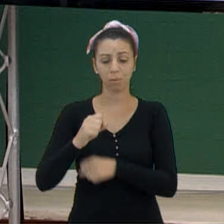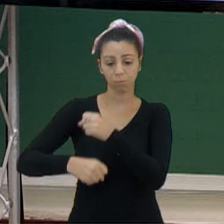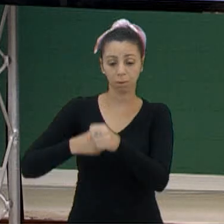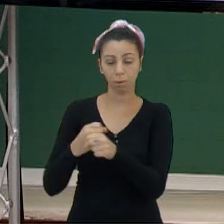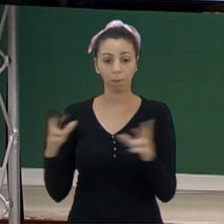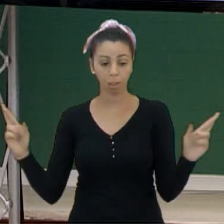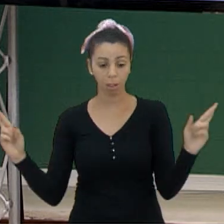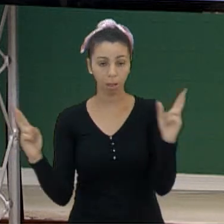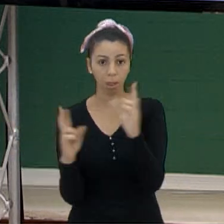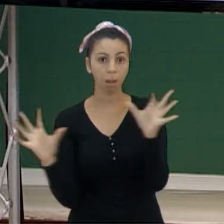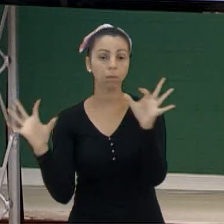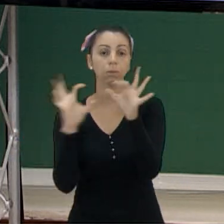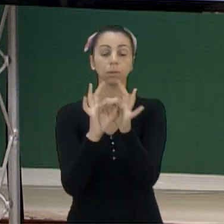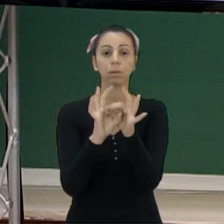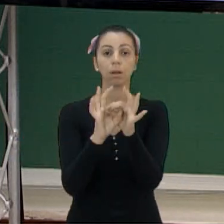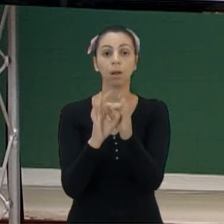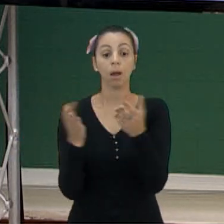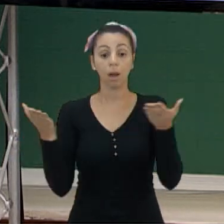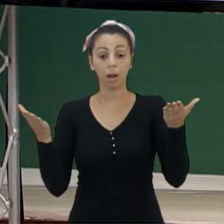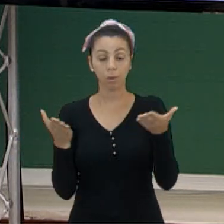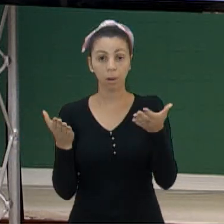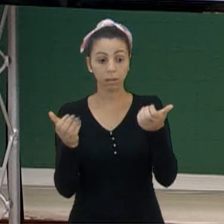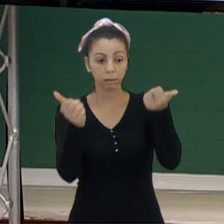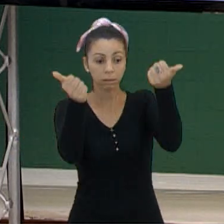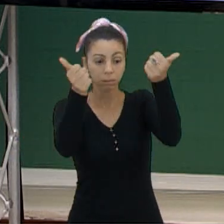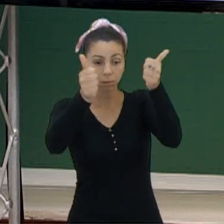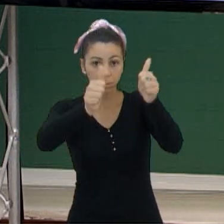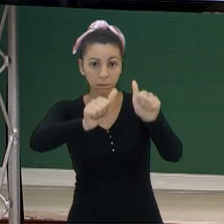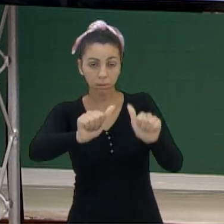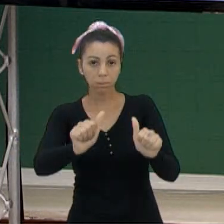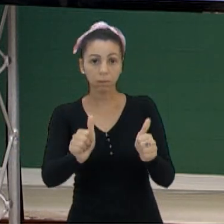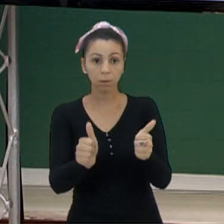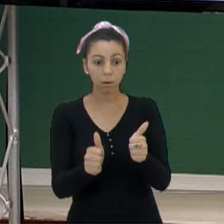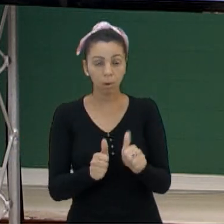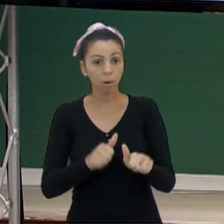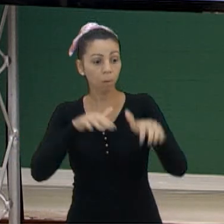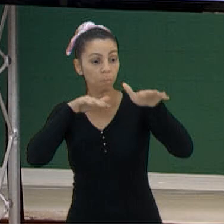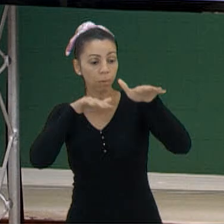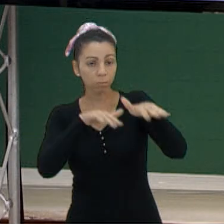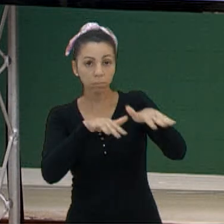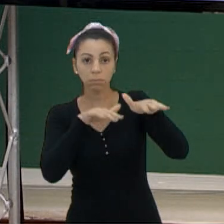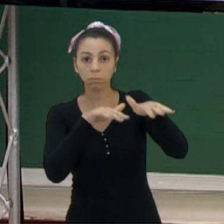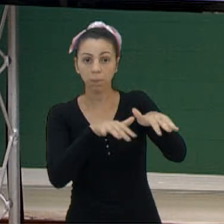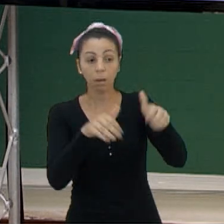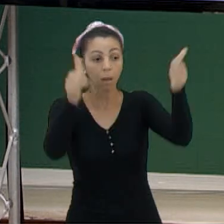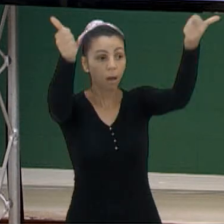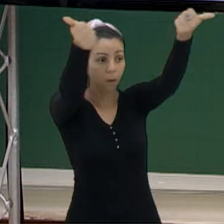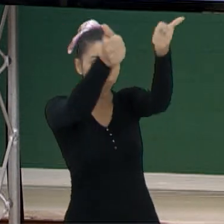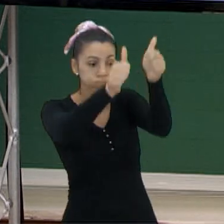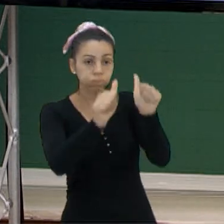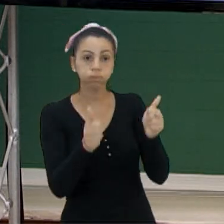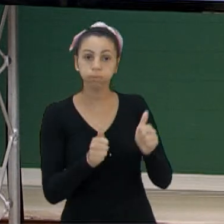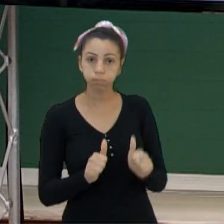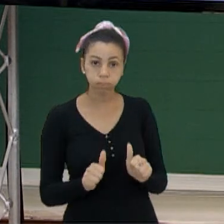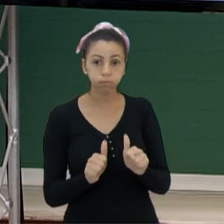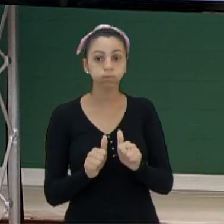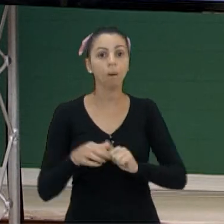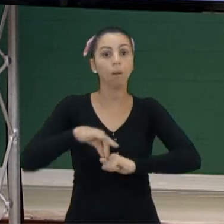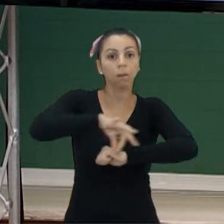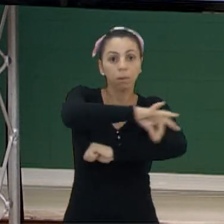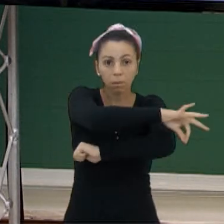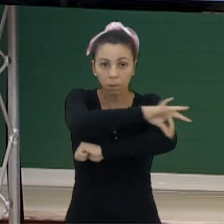Agora não, a escultura ela vai voltar a fazer parte do movimento arquitetônico. Ela vai voltar a adornar